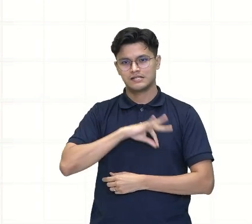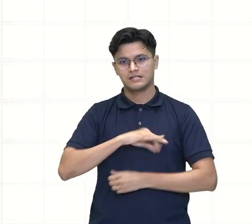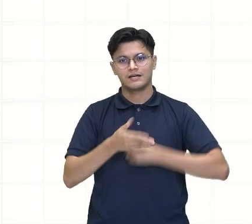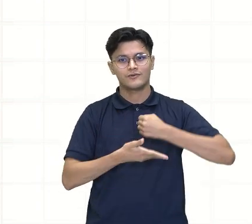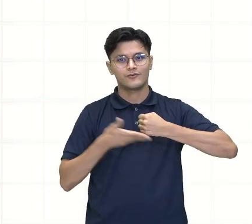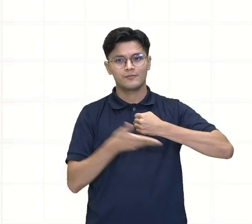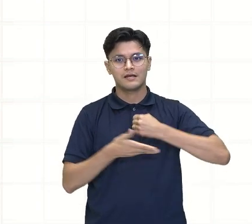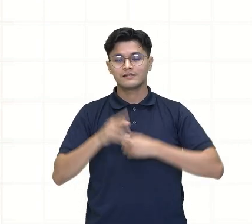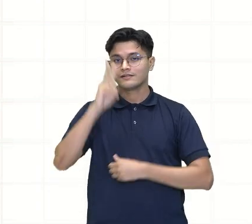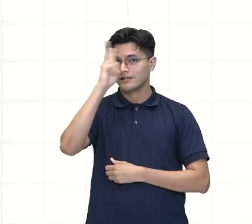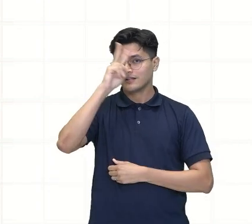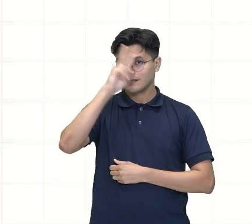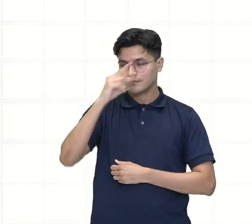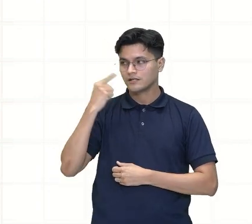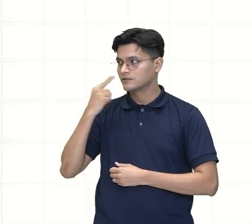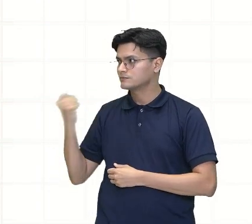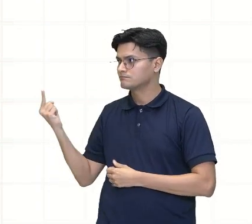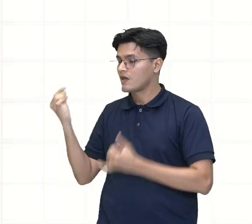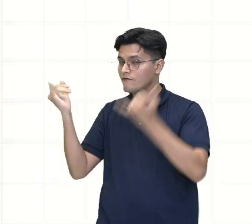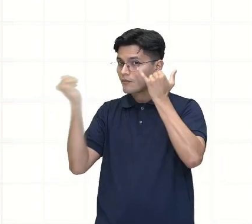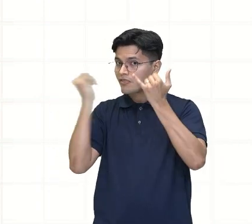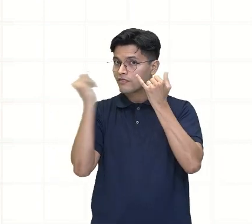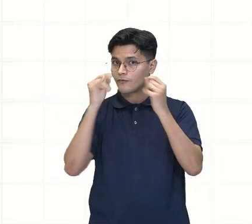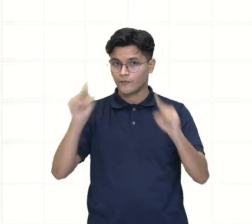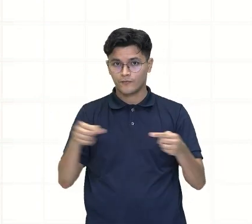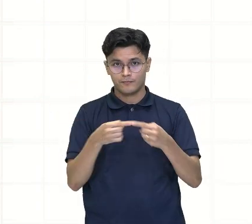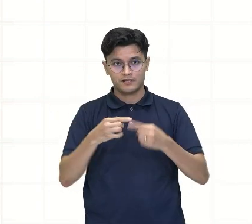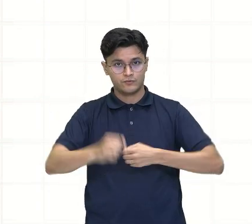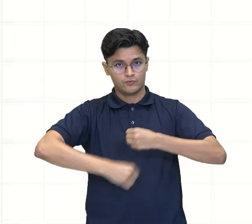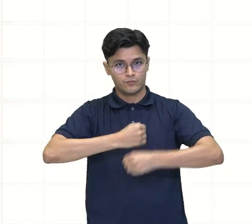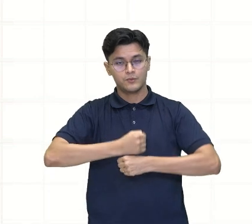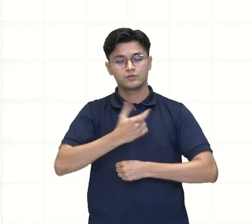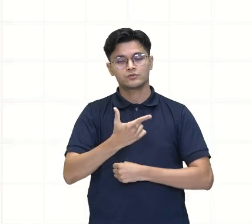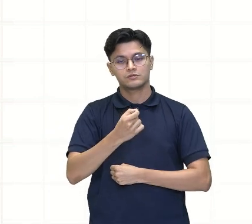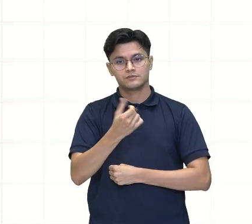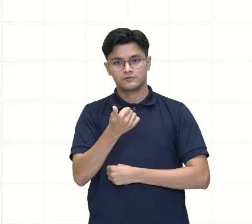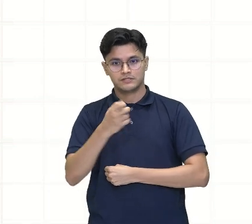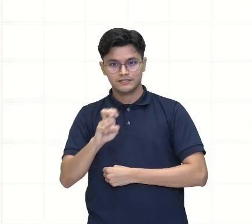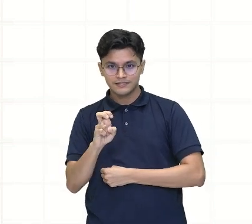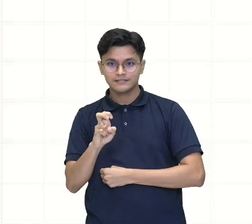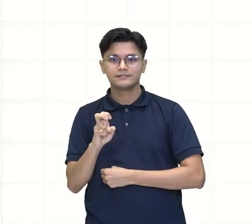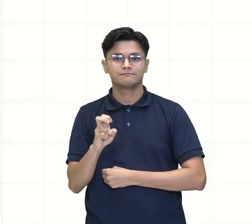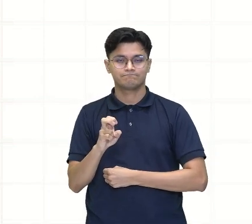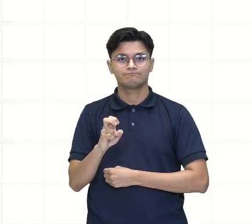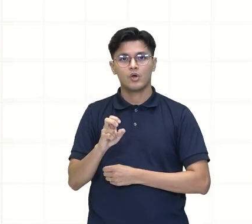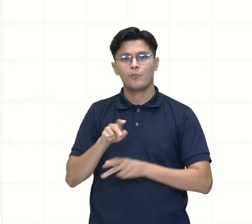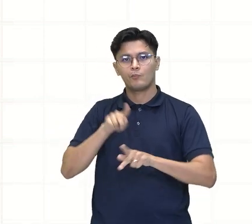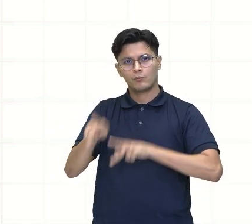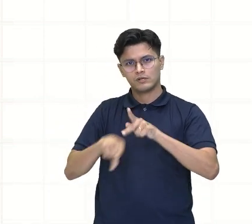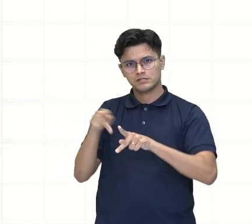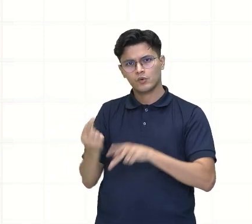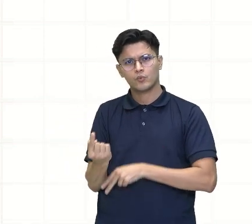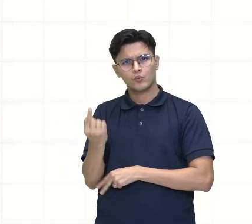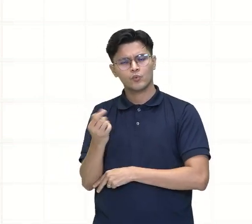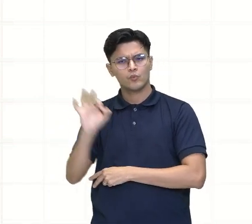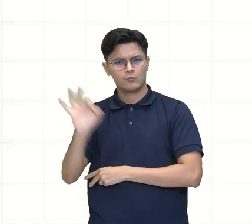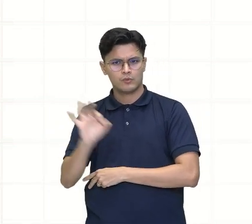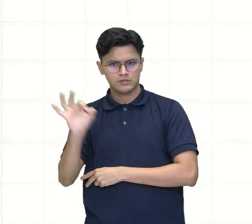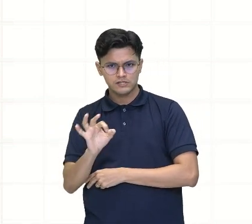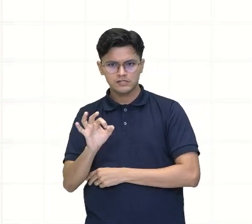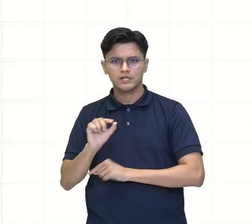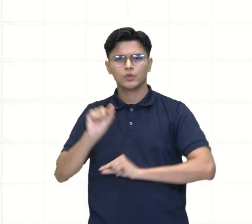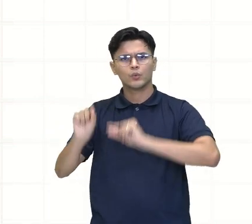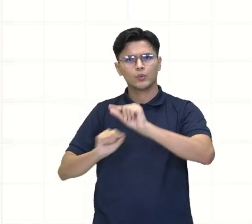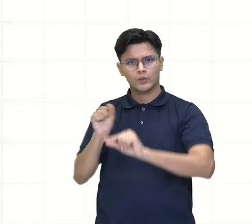são referentes ao ano de 2015, enquanto que apenas 1% da população ela vai receber aí mais de